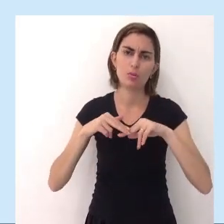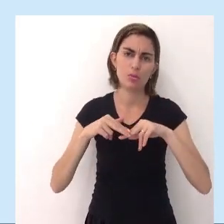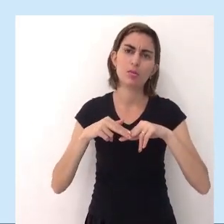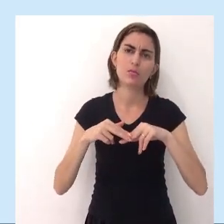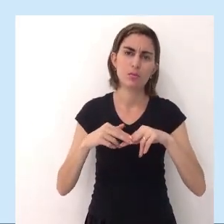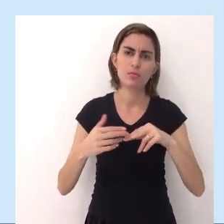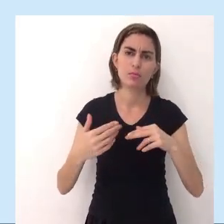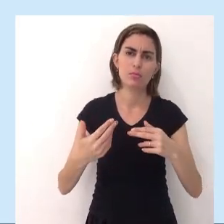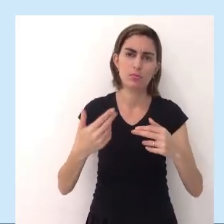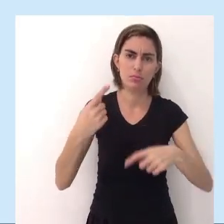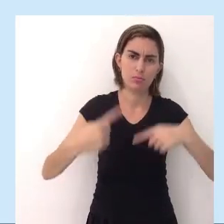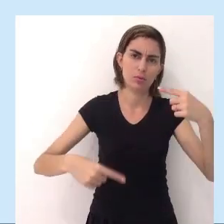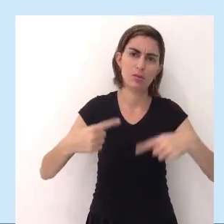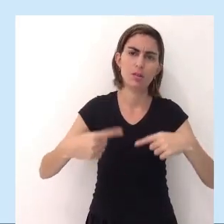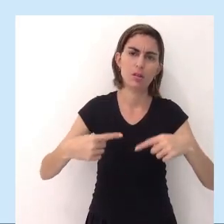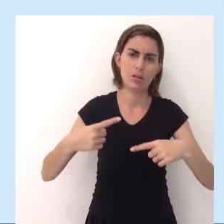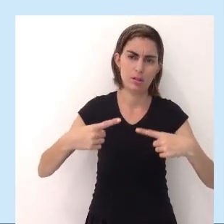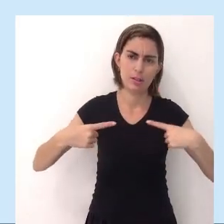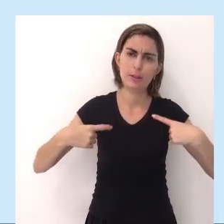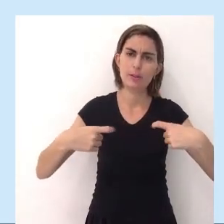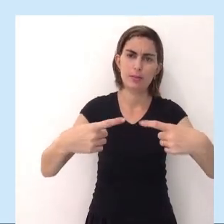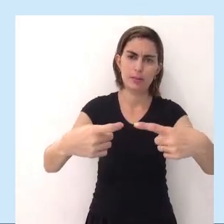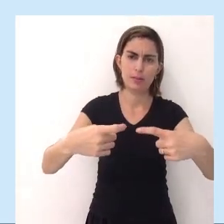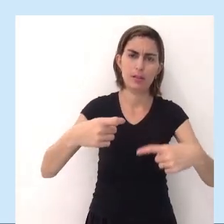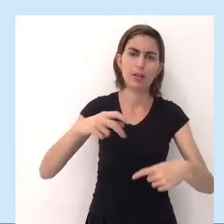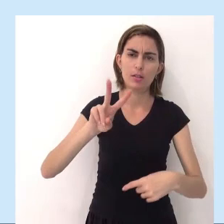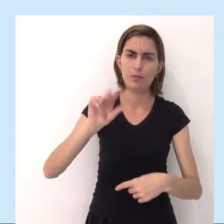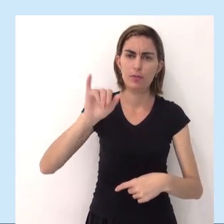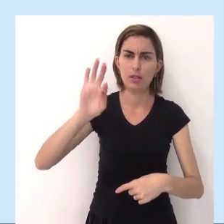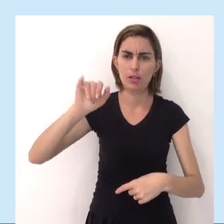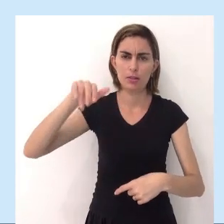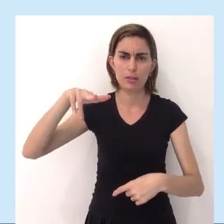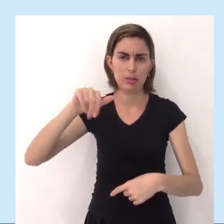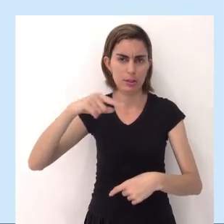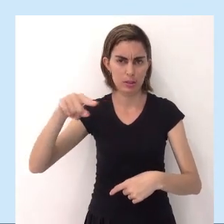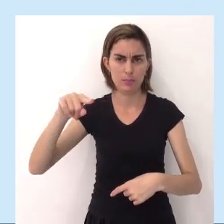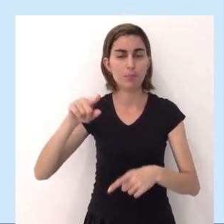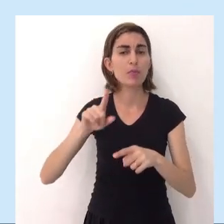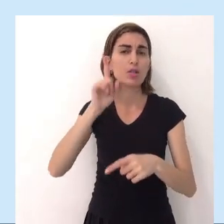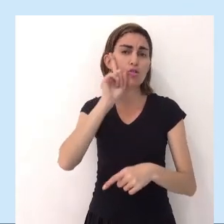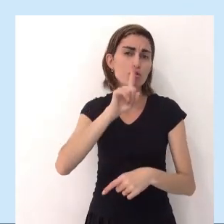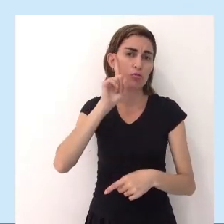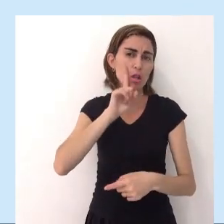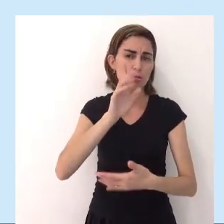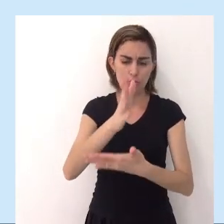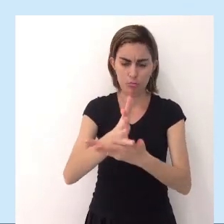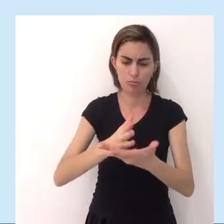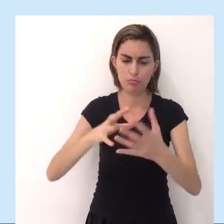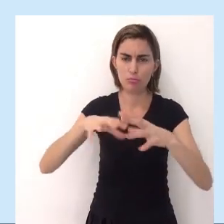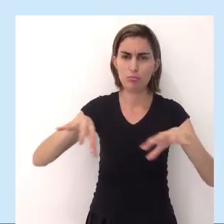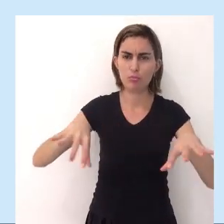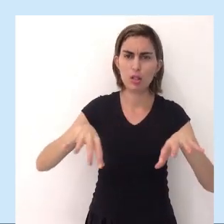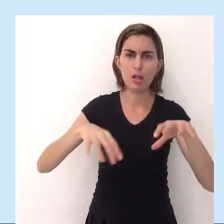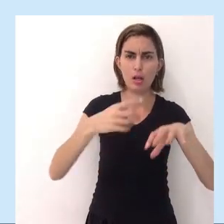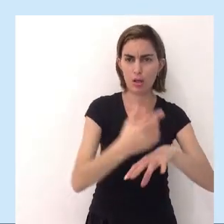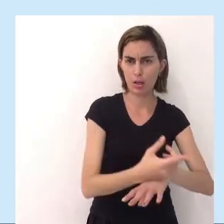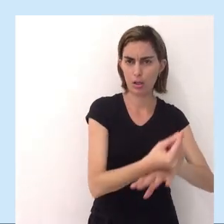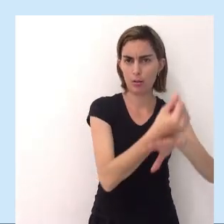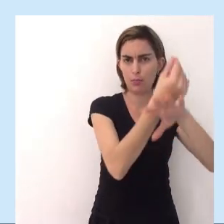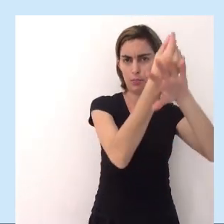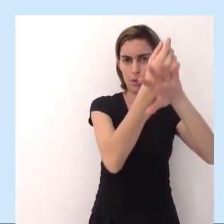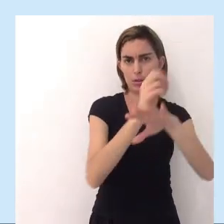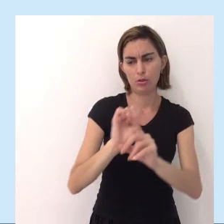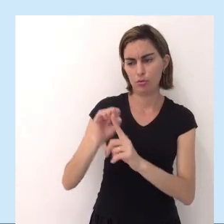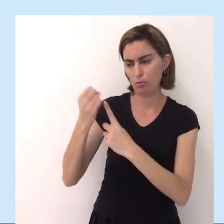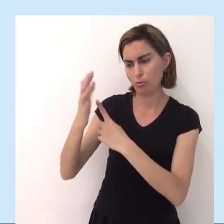causadores dessa Guerra do Vietnã. Vamos lá. Os Estados Unidos, tá, vai se dividir no mundo socialista e capitalista, a